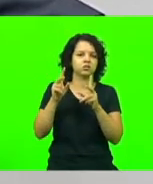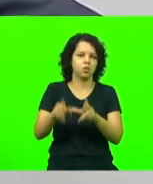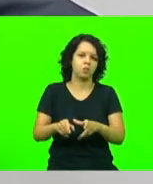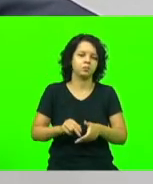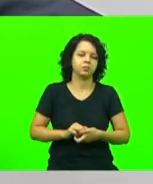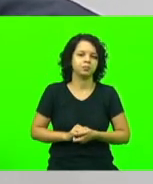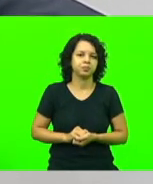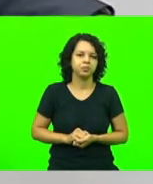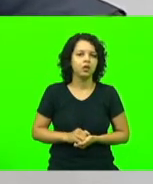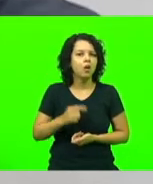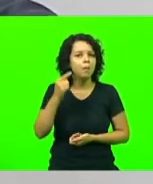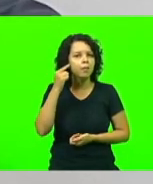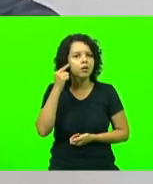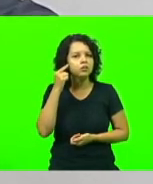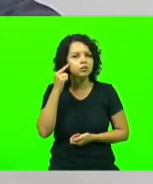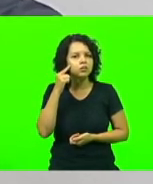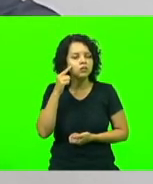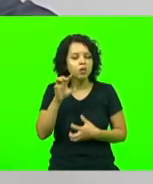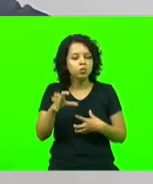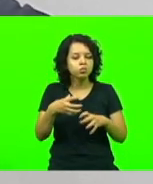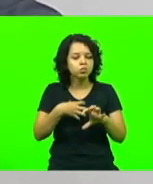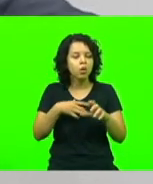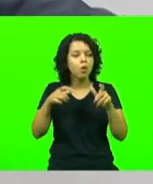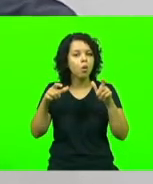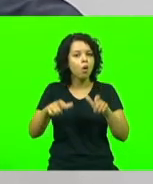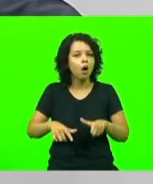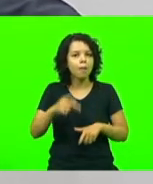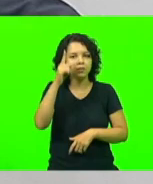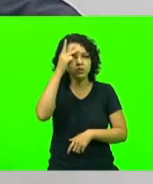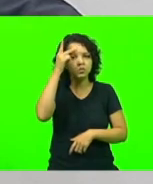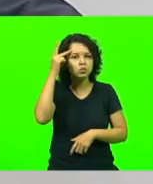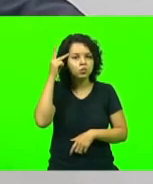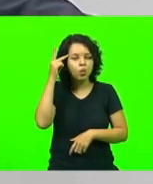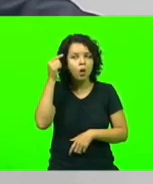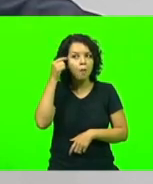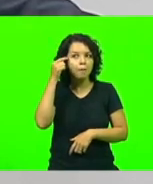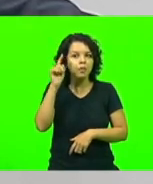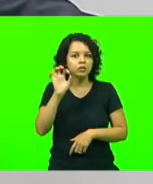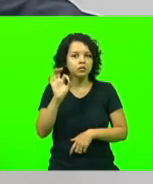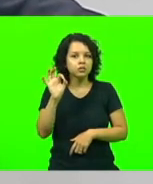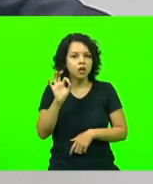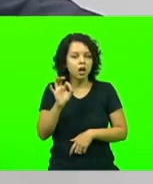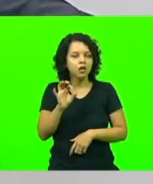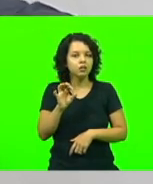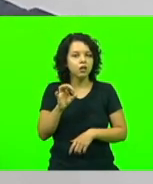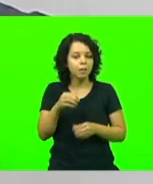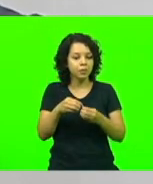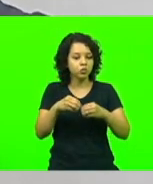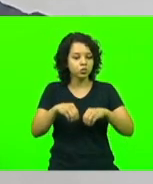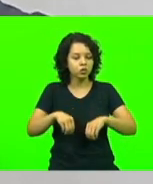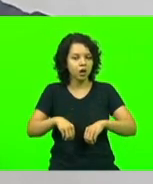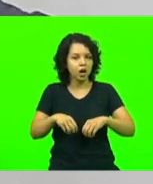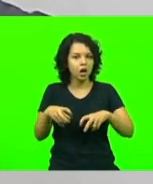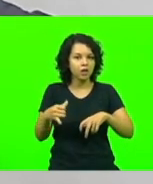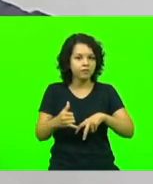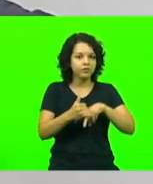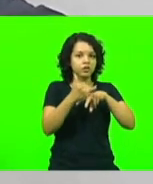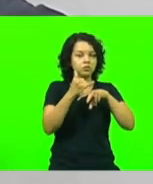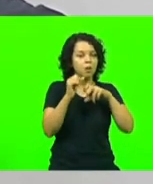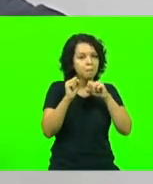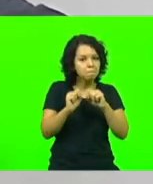E eu fico pensando onde está a sensibilidade das pessoas que não imaginam em momento nenhum que a vítima pode ser você que está aqui sentado aqui dentro me assistindo